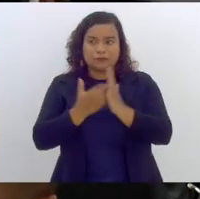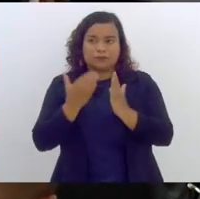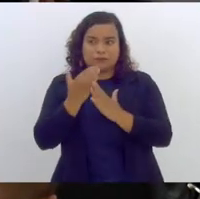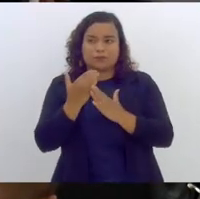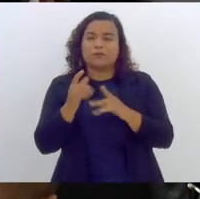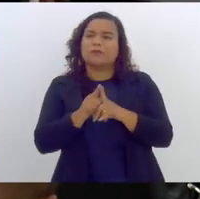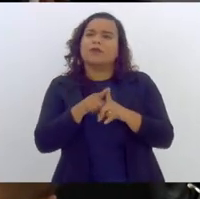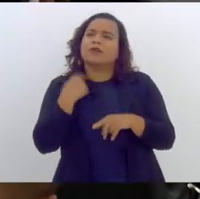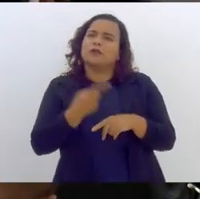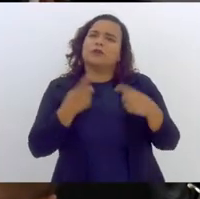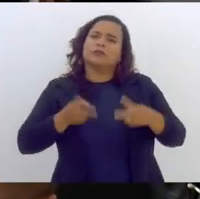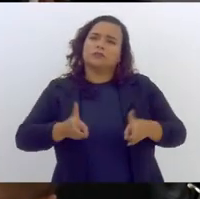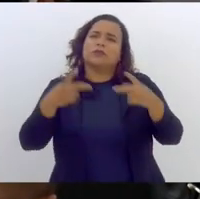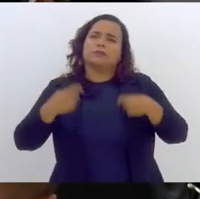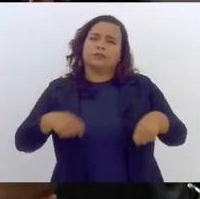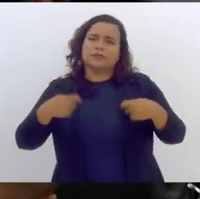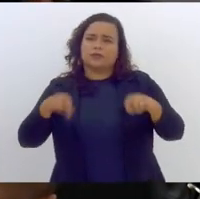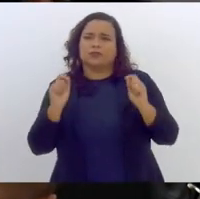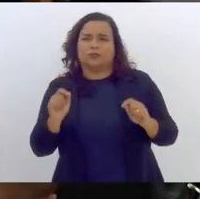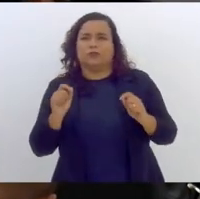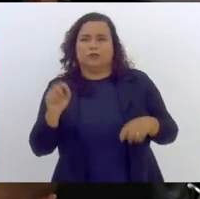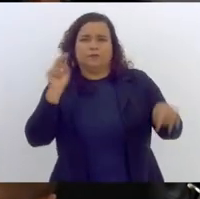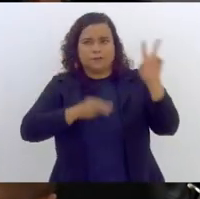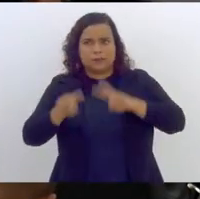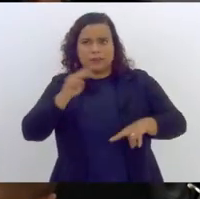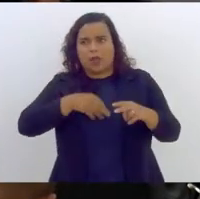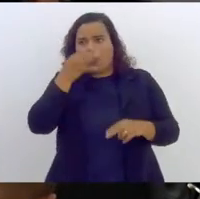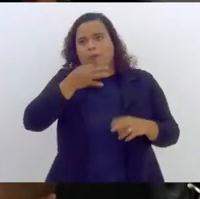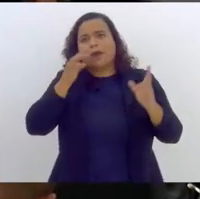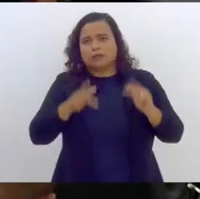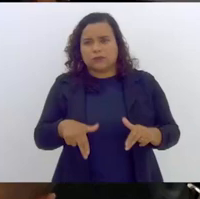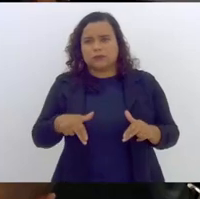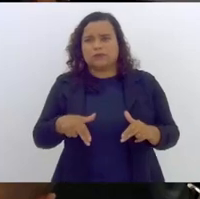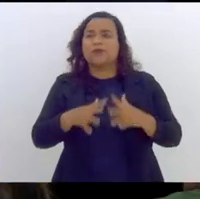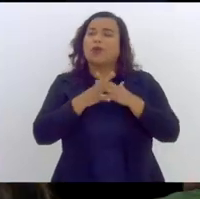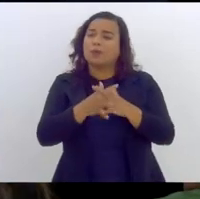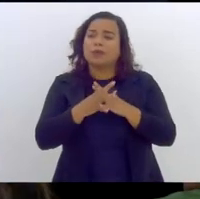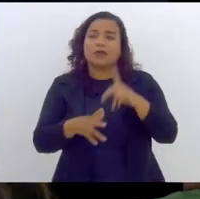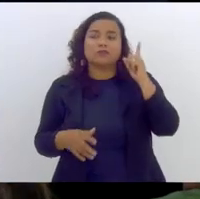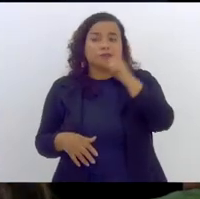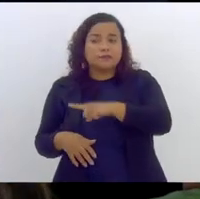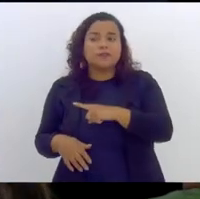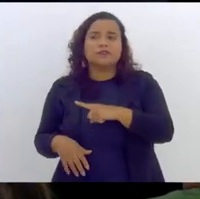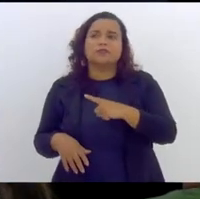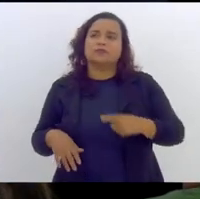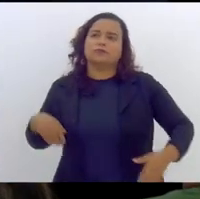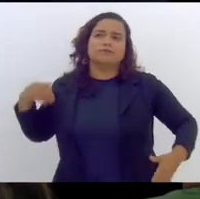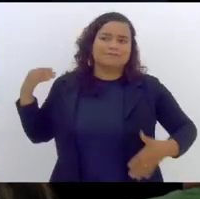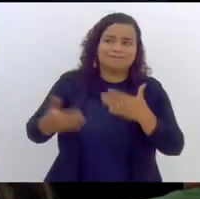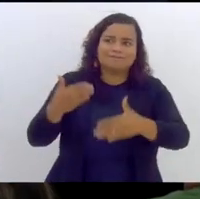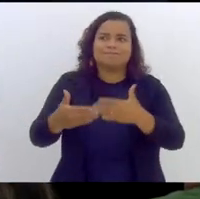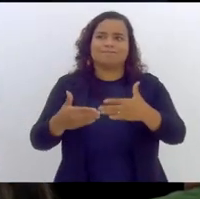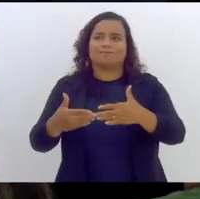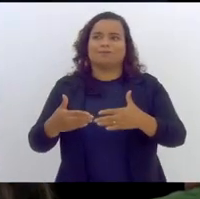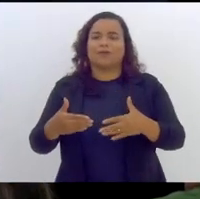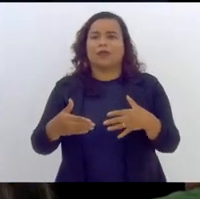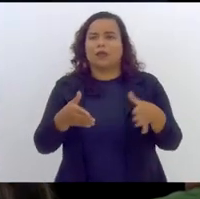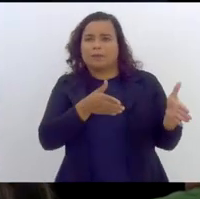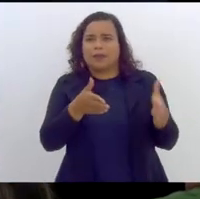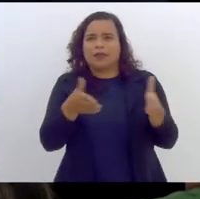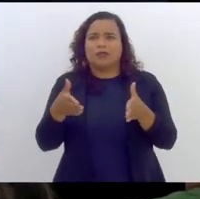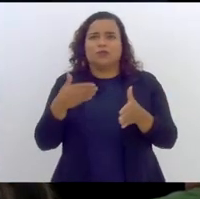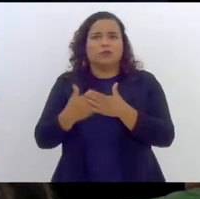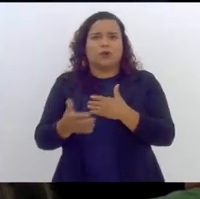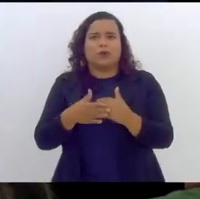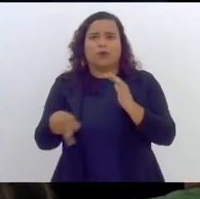sempre a gente tem que ter essa visão é muito complicado se avançar em qualquer etapa de Concurso